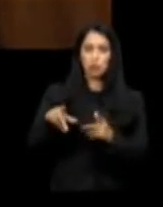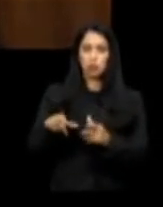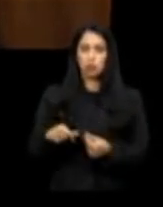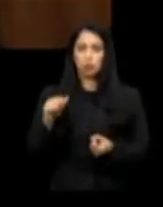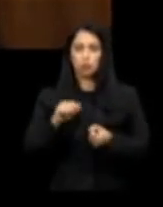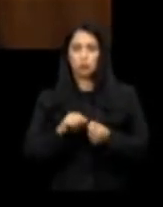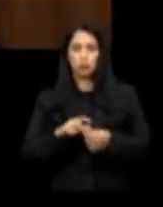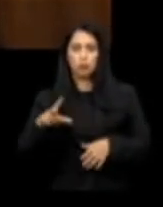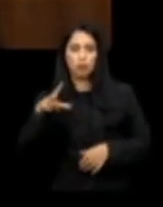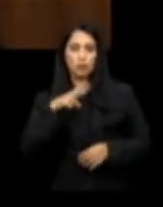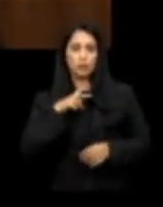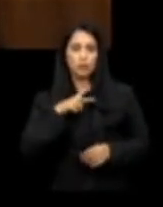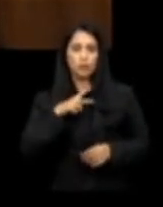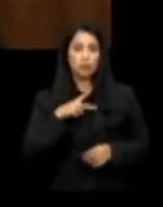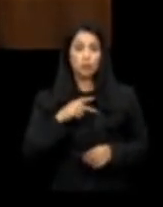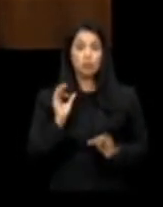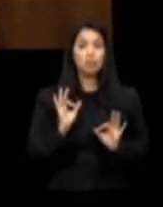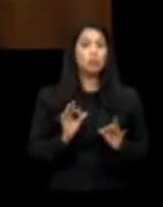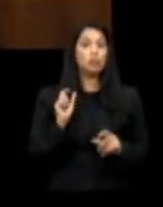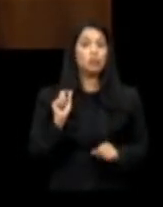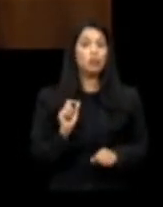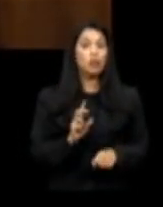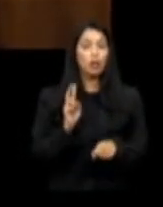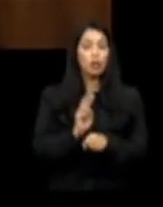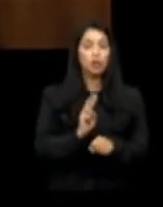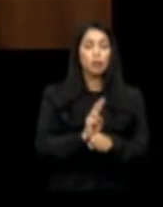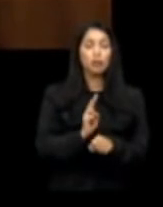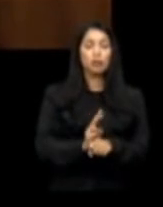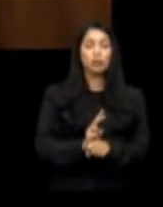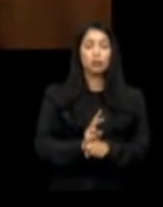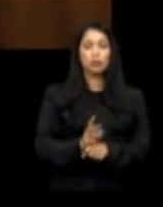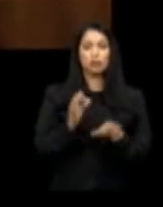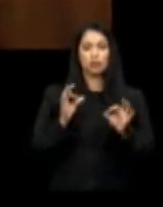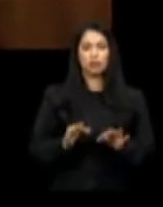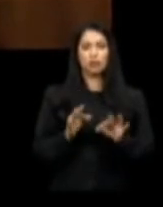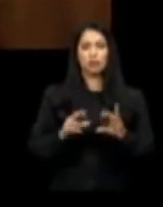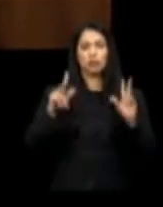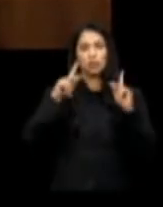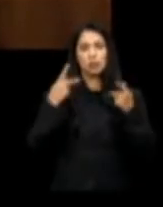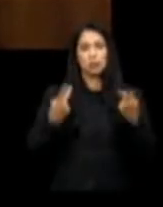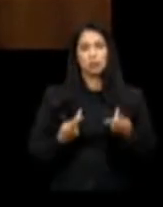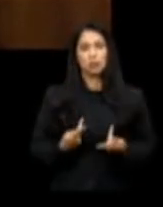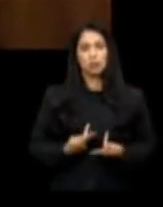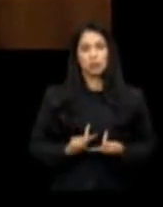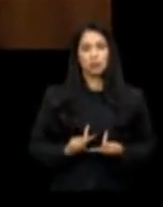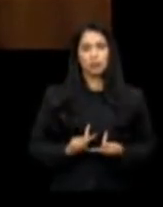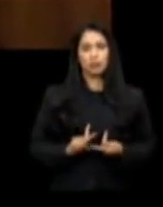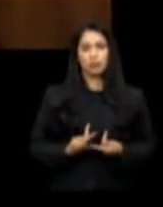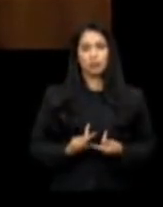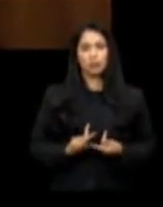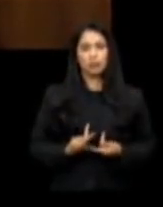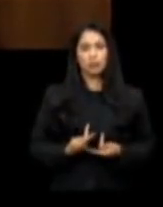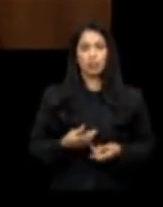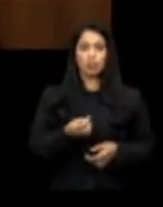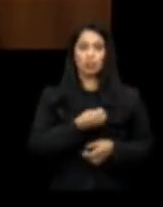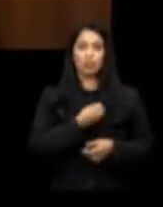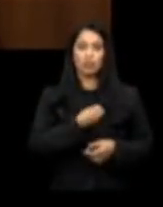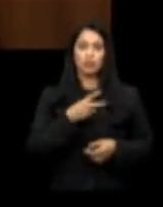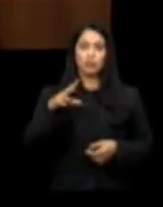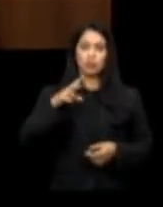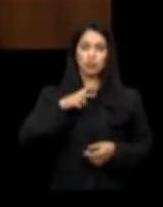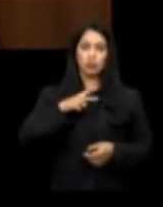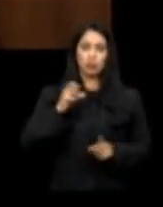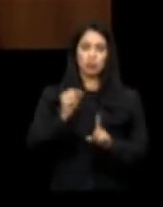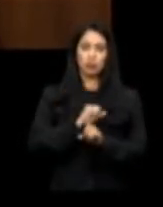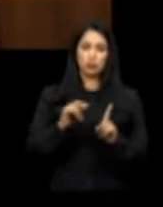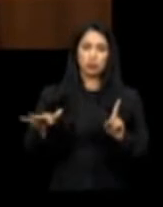da privacidade, certo é que a proteção da dignidade humana e a inviolabilidade da intimidade e da vida privada numa